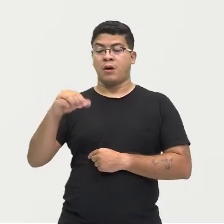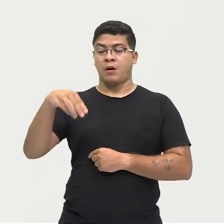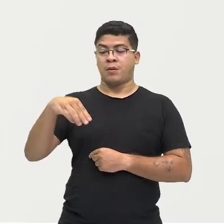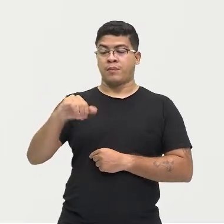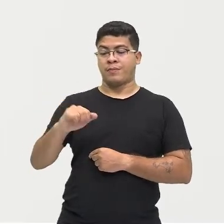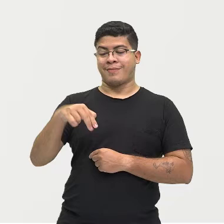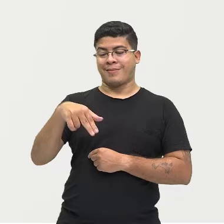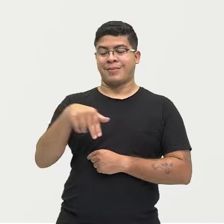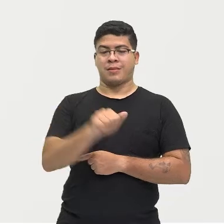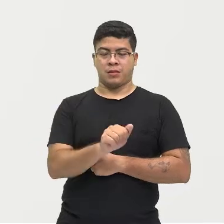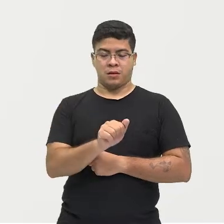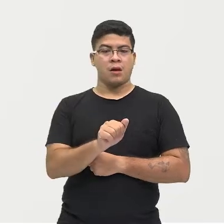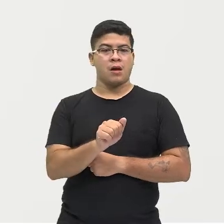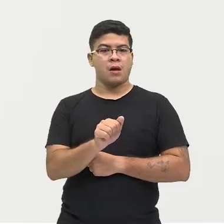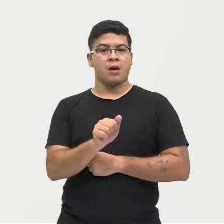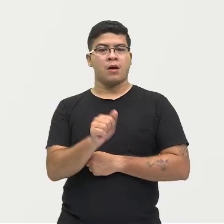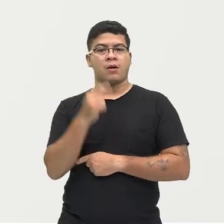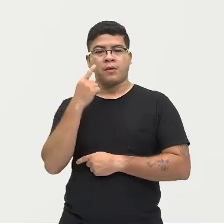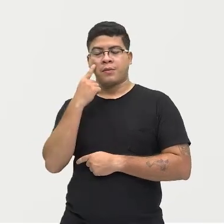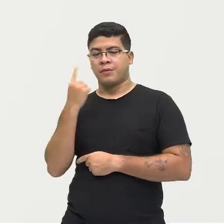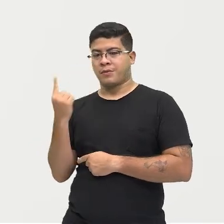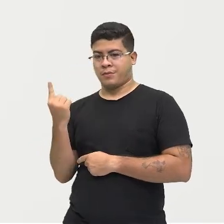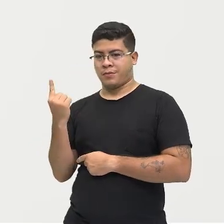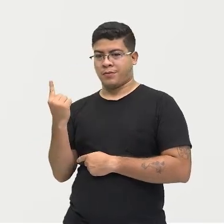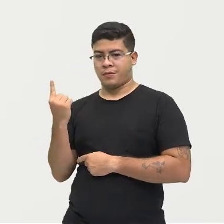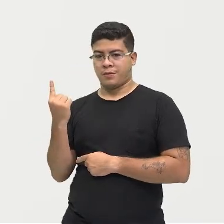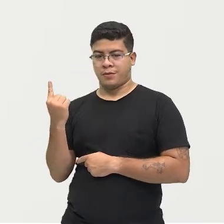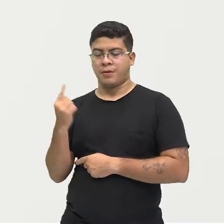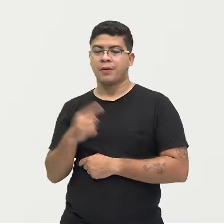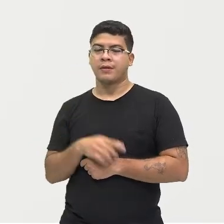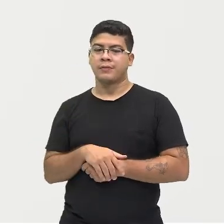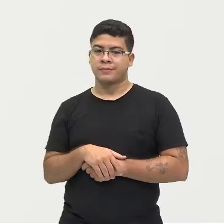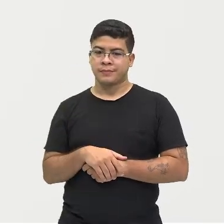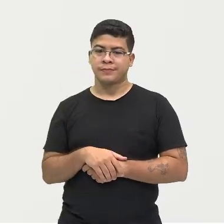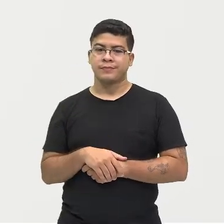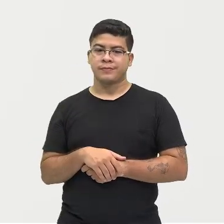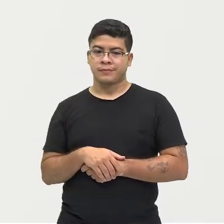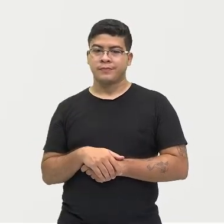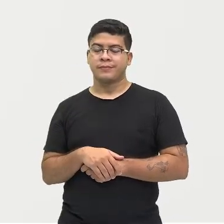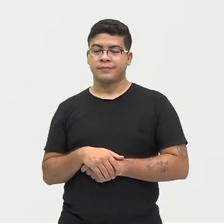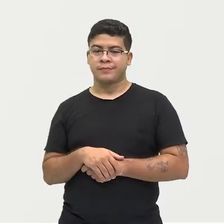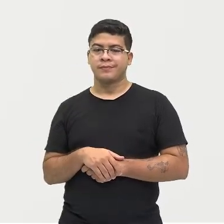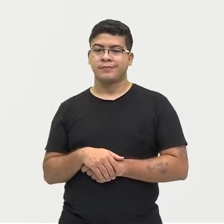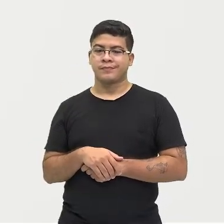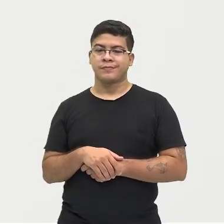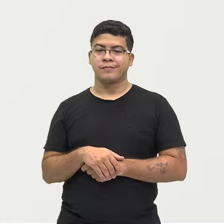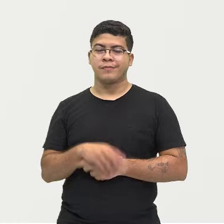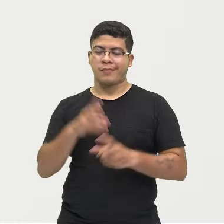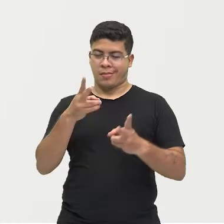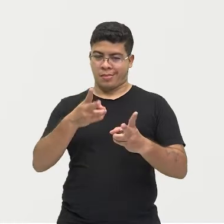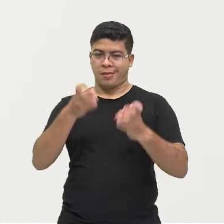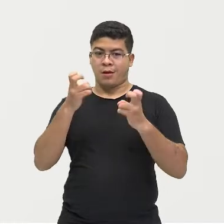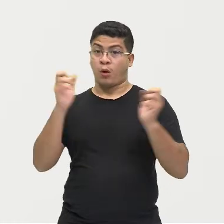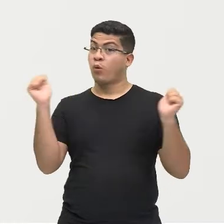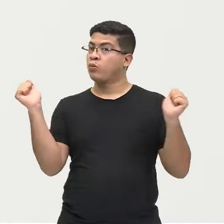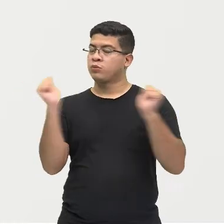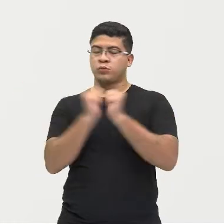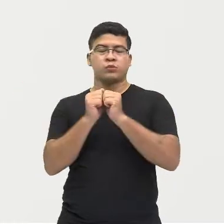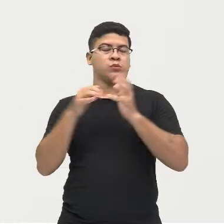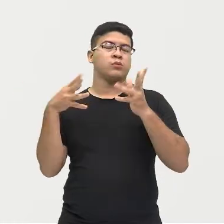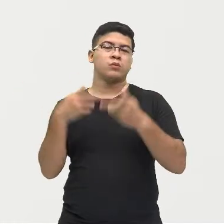desse composto, fenil, metil e aqui amina, tudo junto.